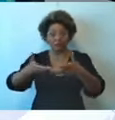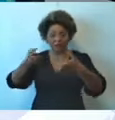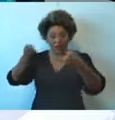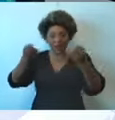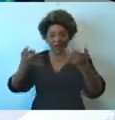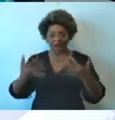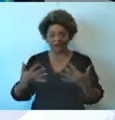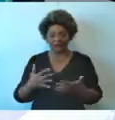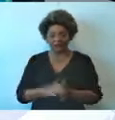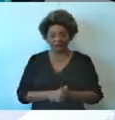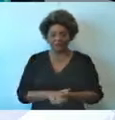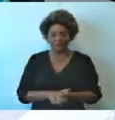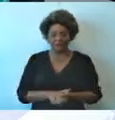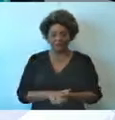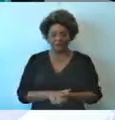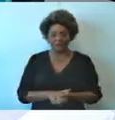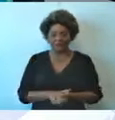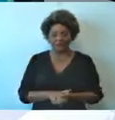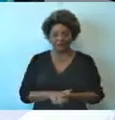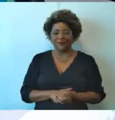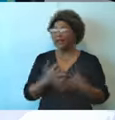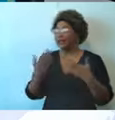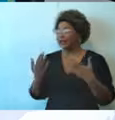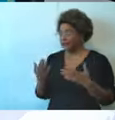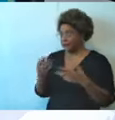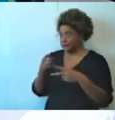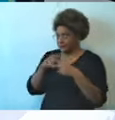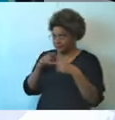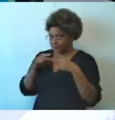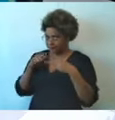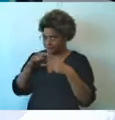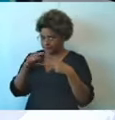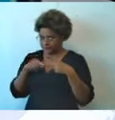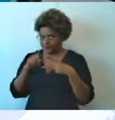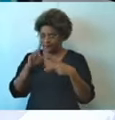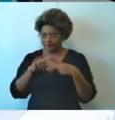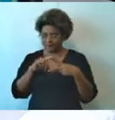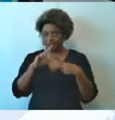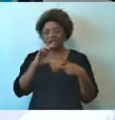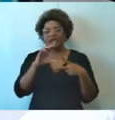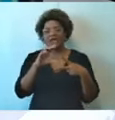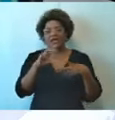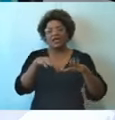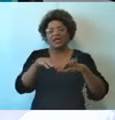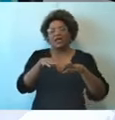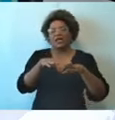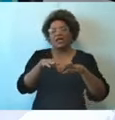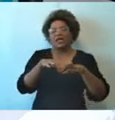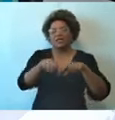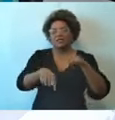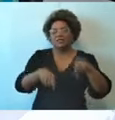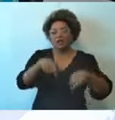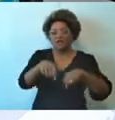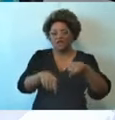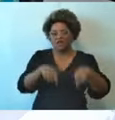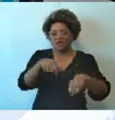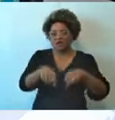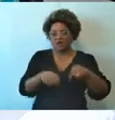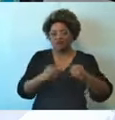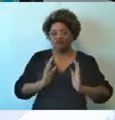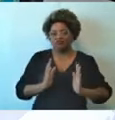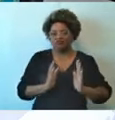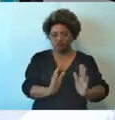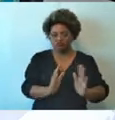Só em relação a 2 pontos. A questão da ciclovia, né? Eu acho que é bom destacar isso, que é uma